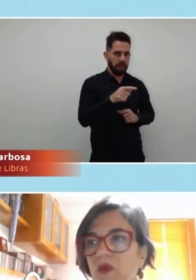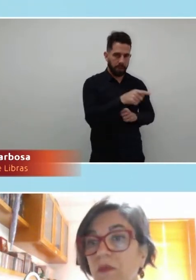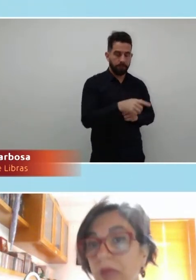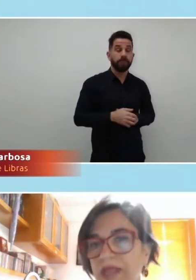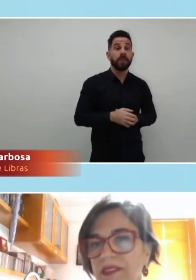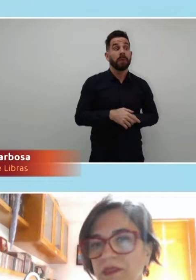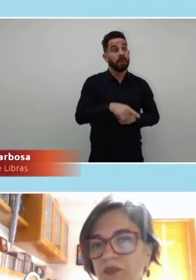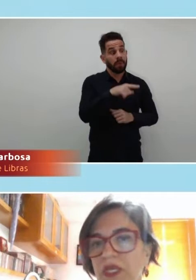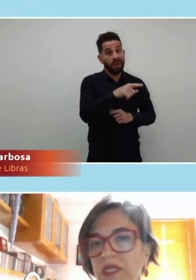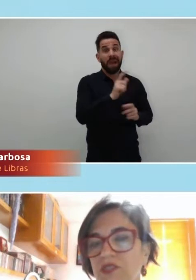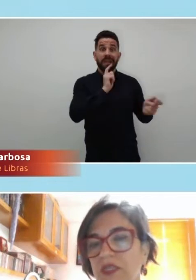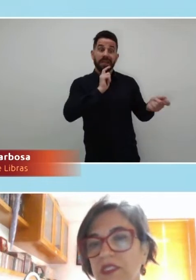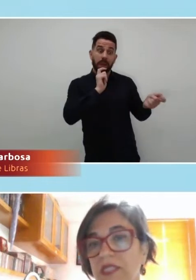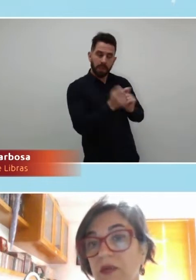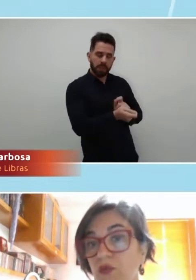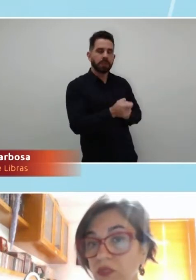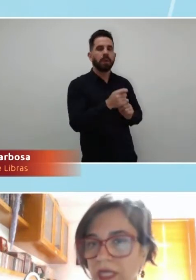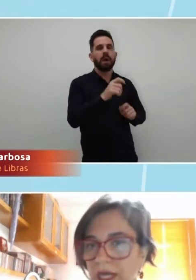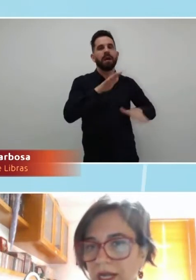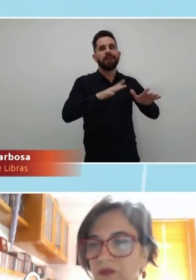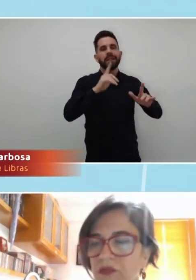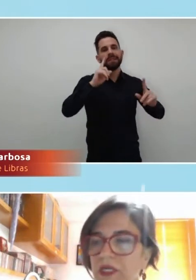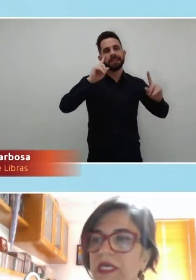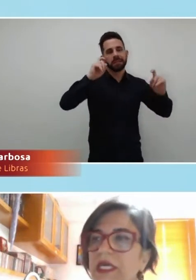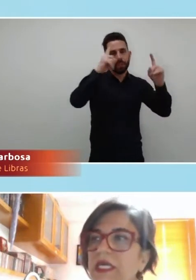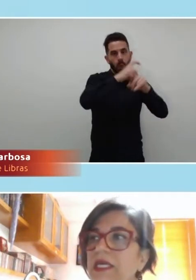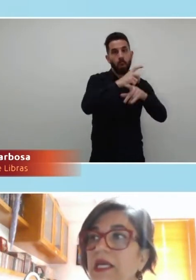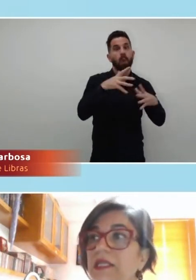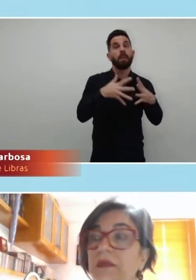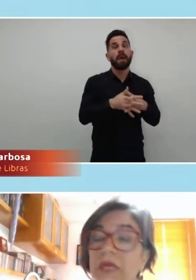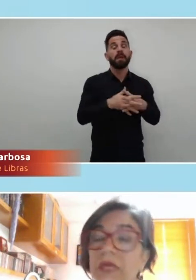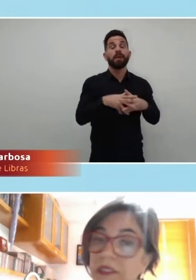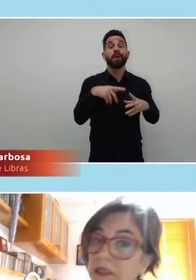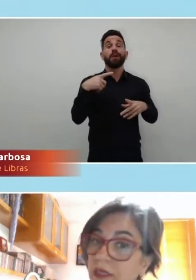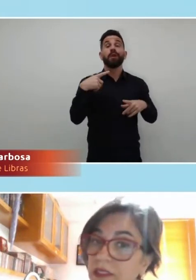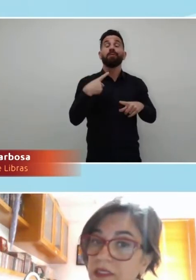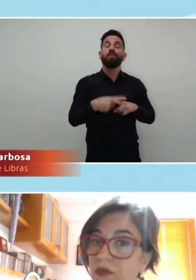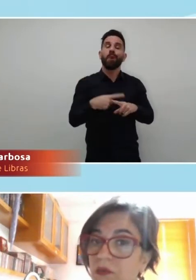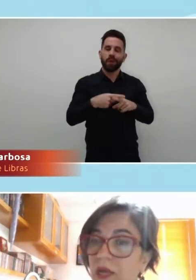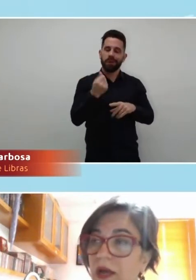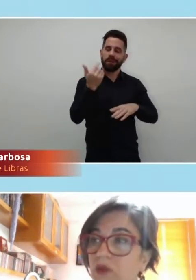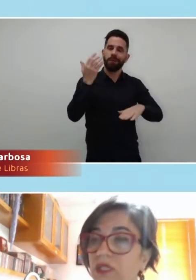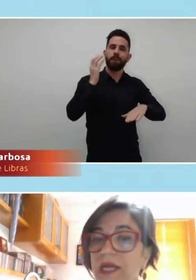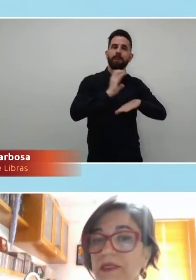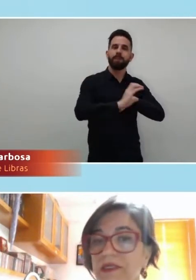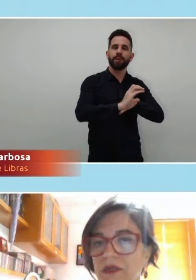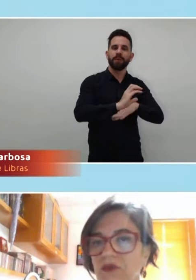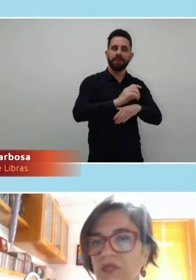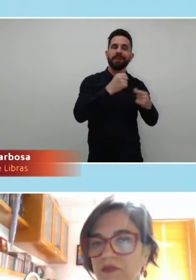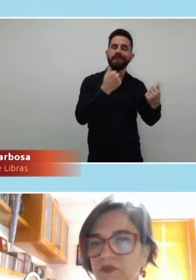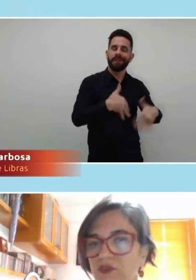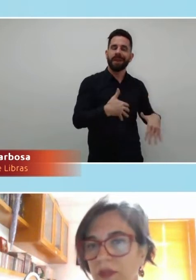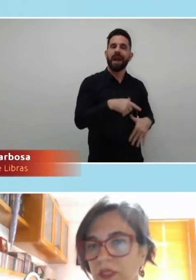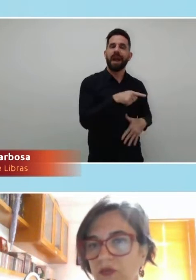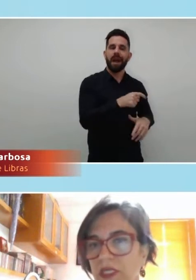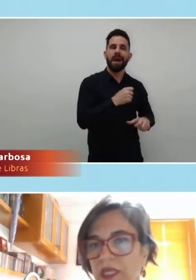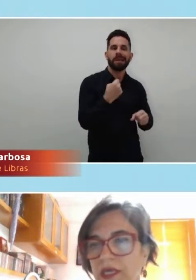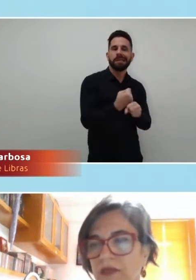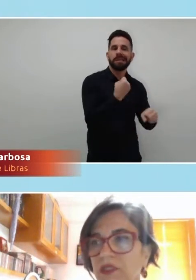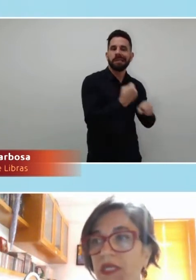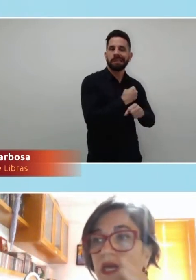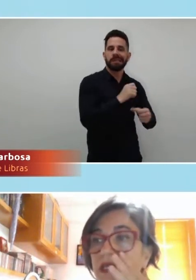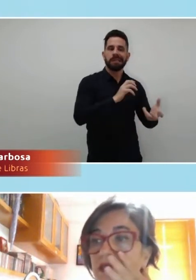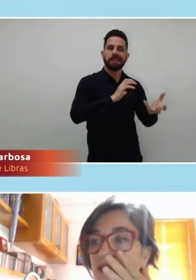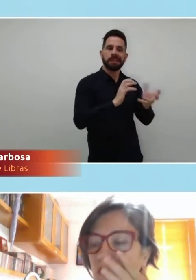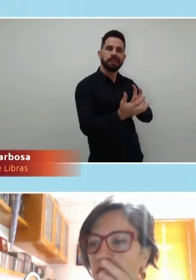é complexa porque, às vezes, ela custa caro e ela demanda, assim, uma alteração desse funcionamento interno.